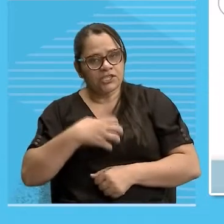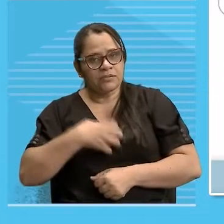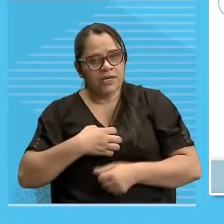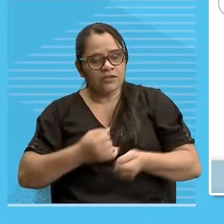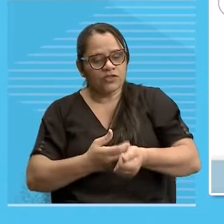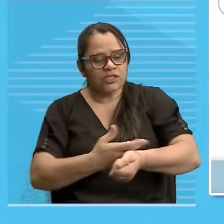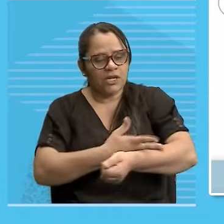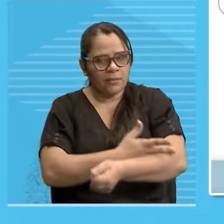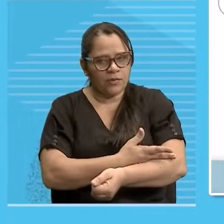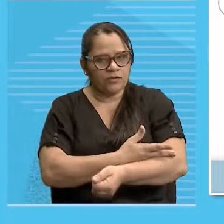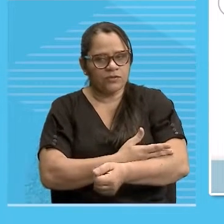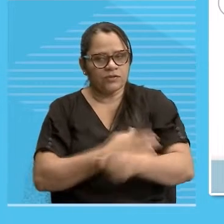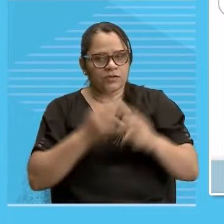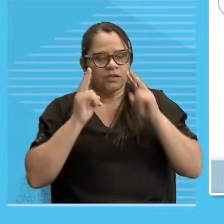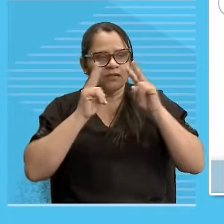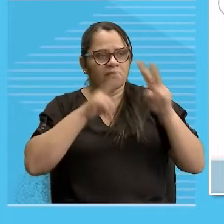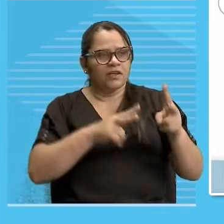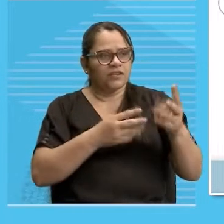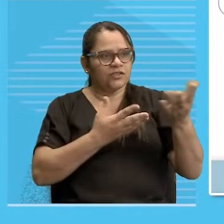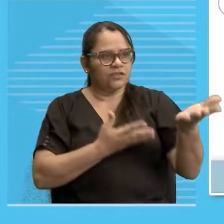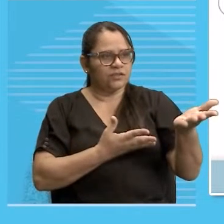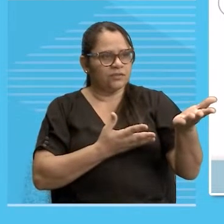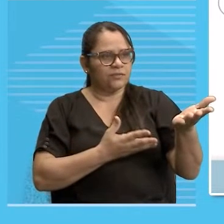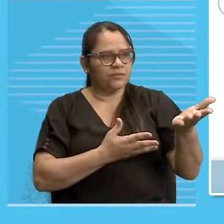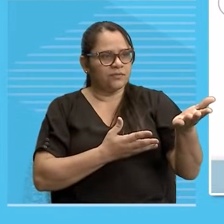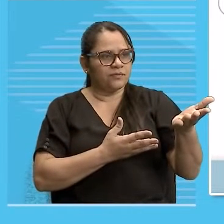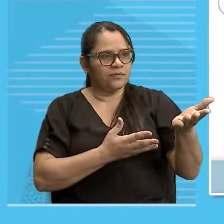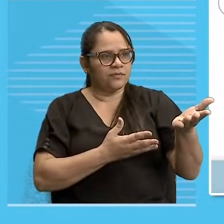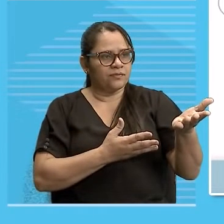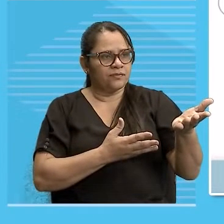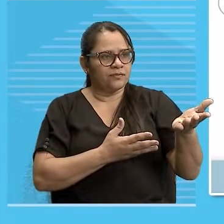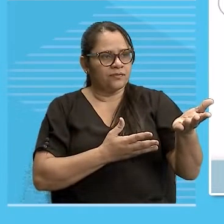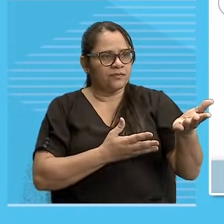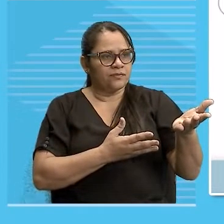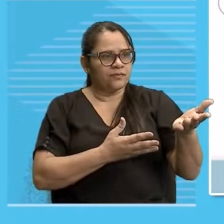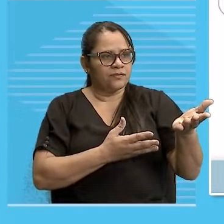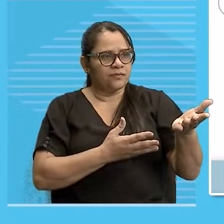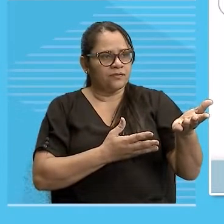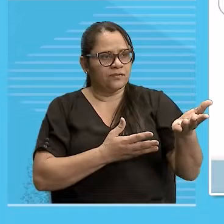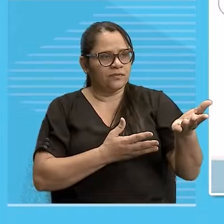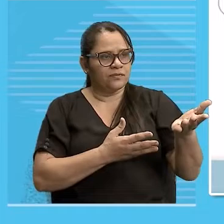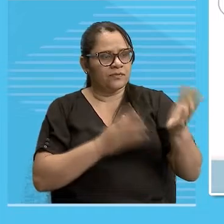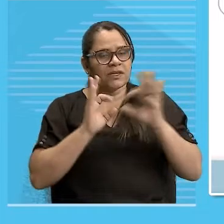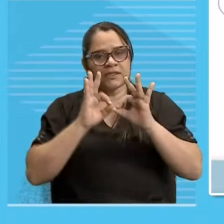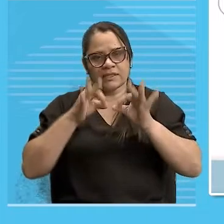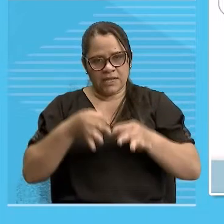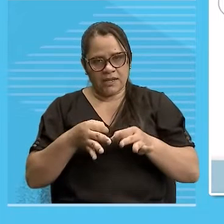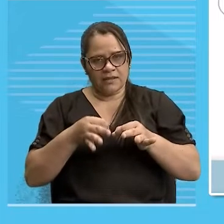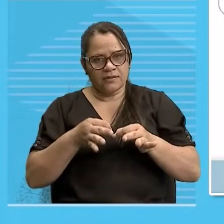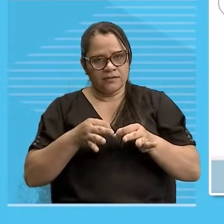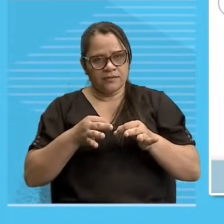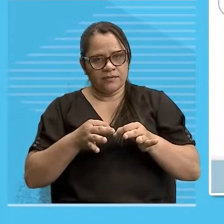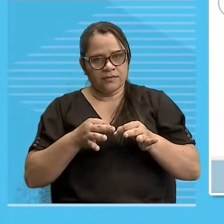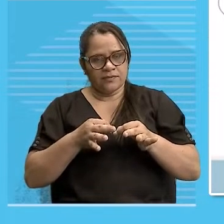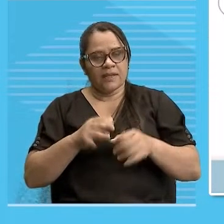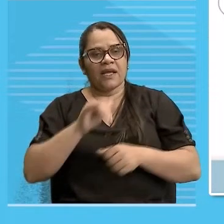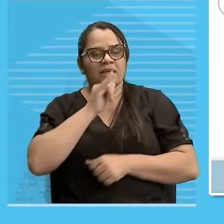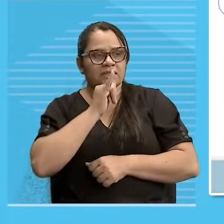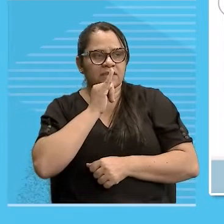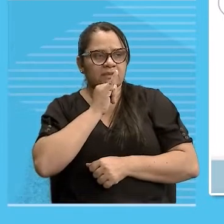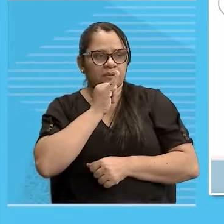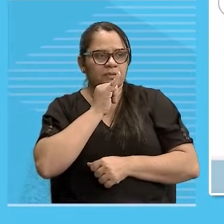Mas eu vou lhe mostrar um caso interessante, particular. Tudo bem, queridos? Então, por exemplo,